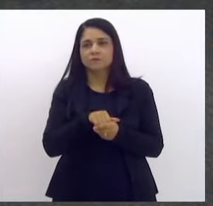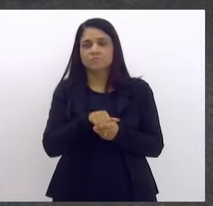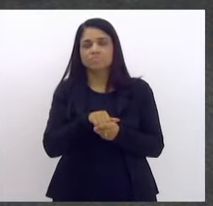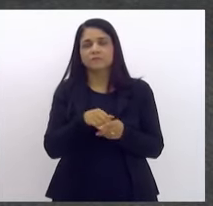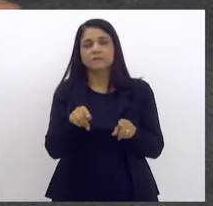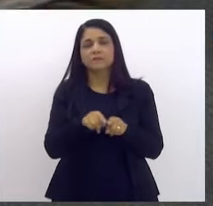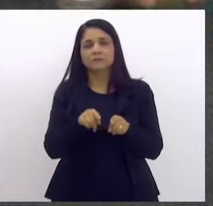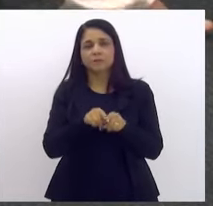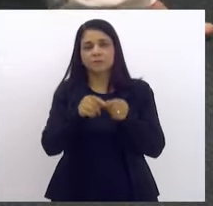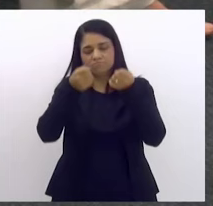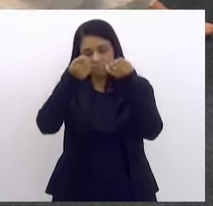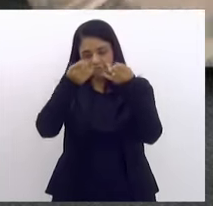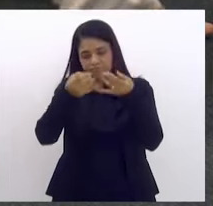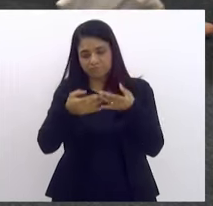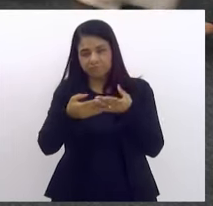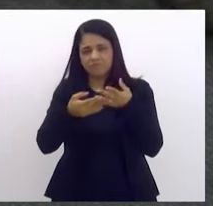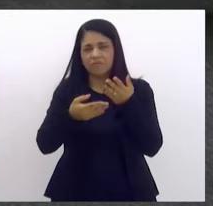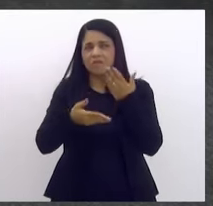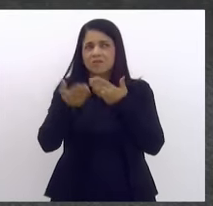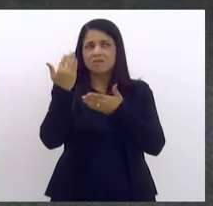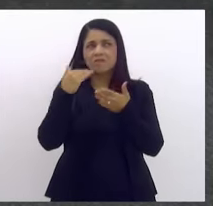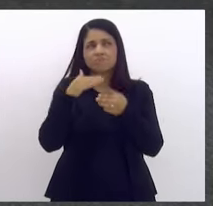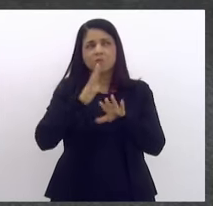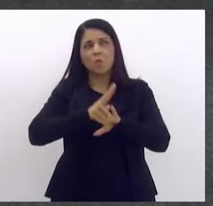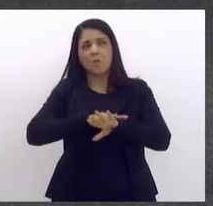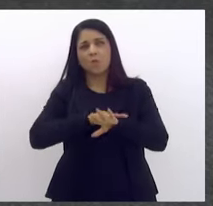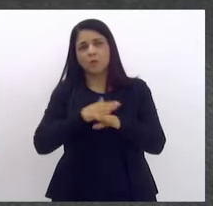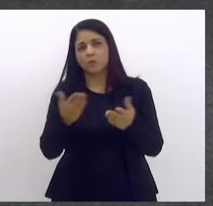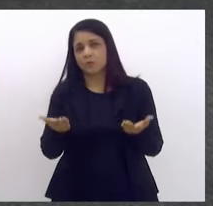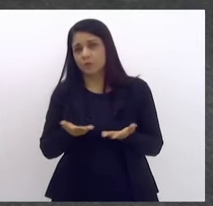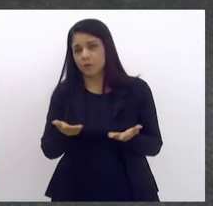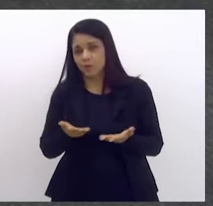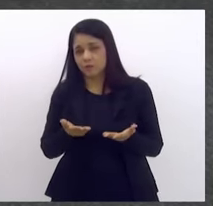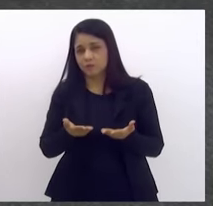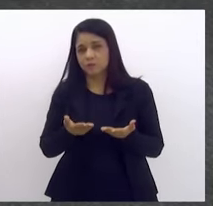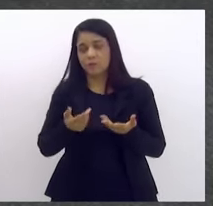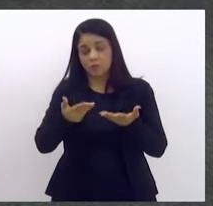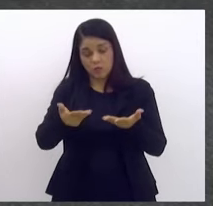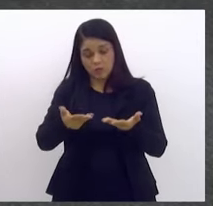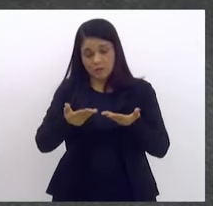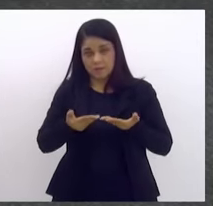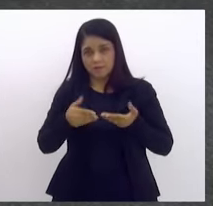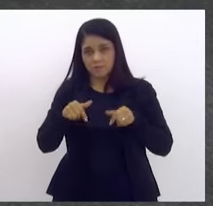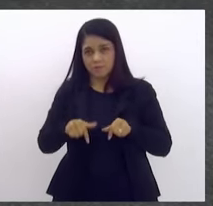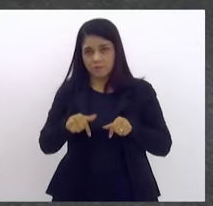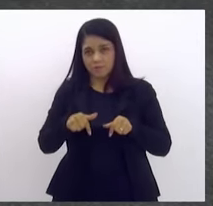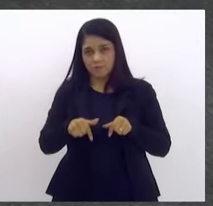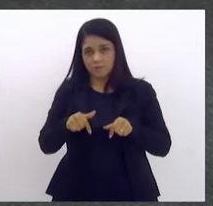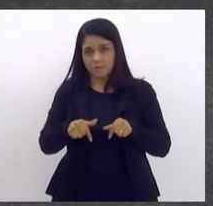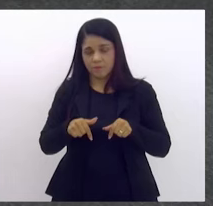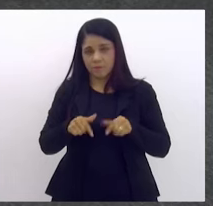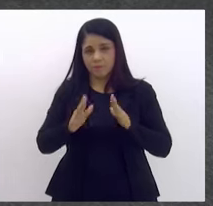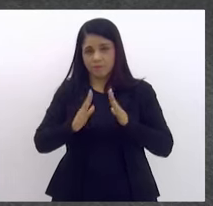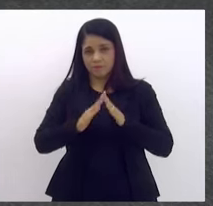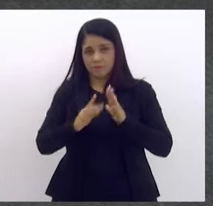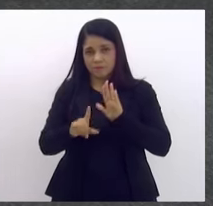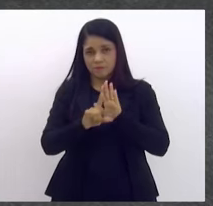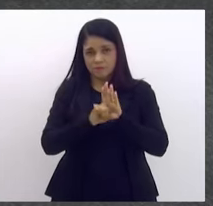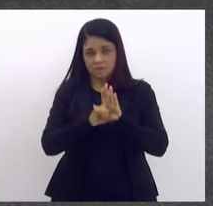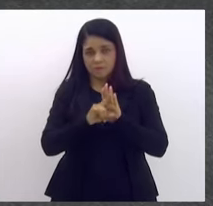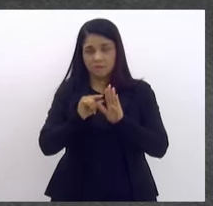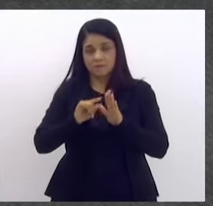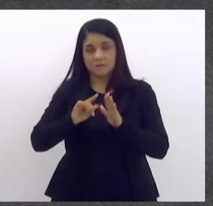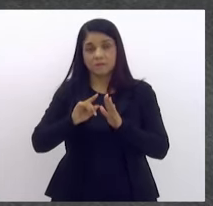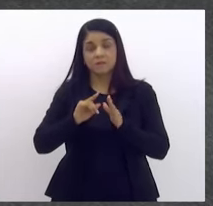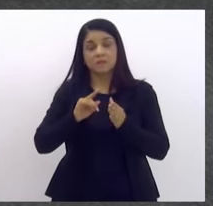retrospectiva do momento que a gente vive hoje, quando nós recebemos nessa casa, a partir de uma